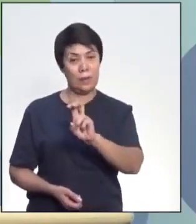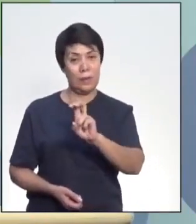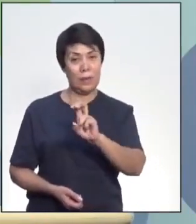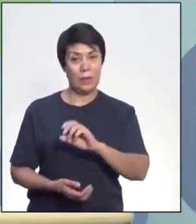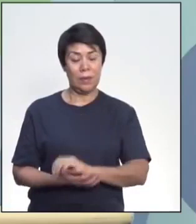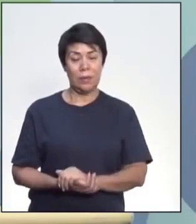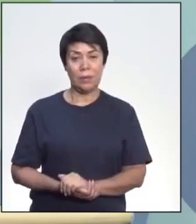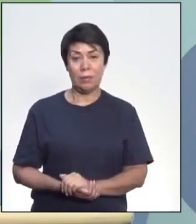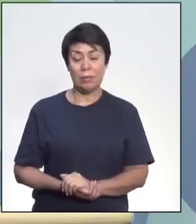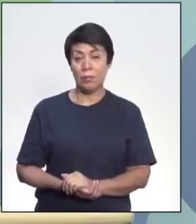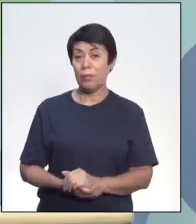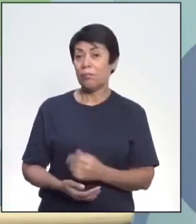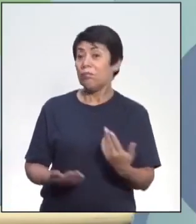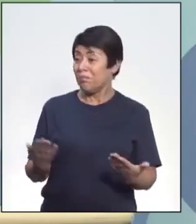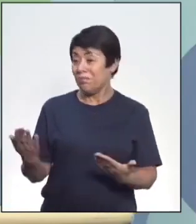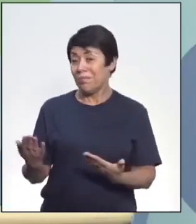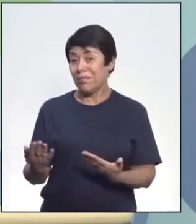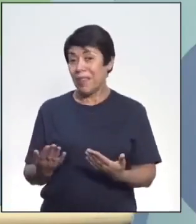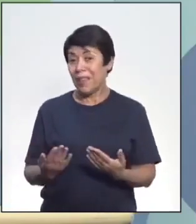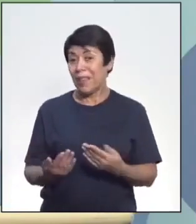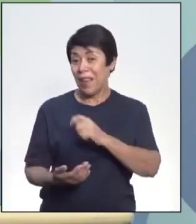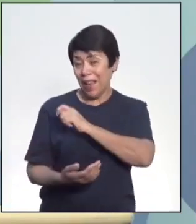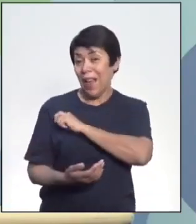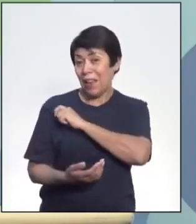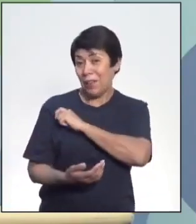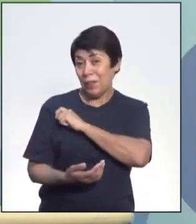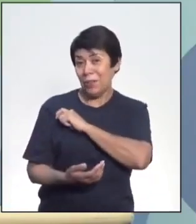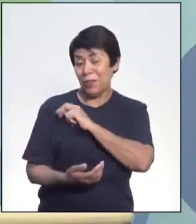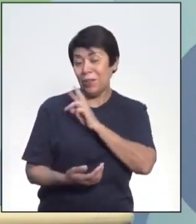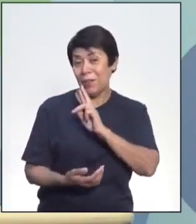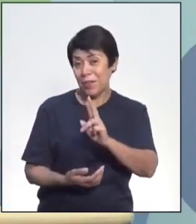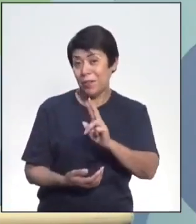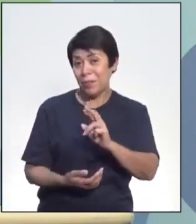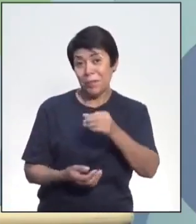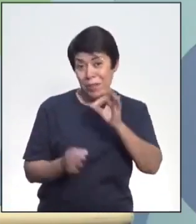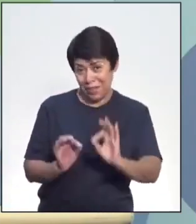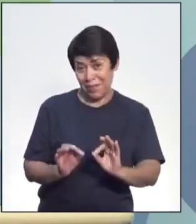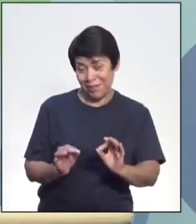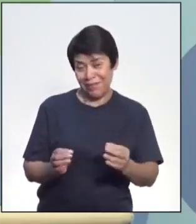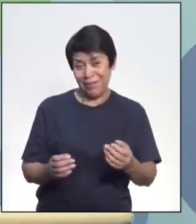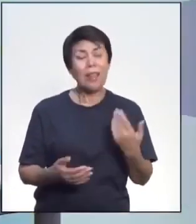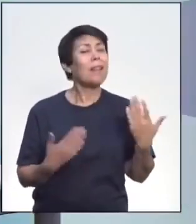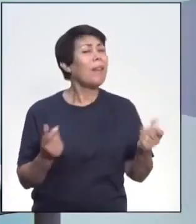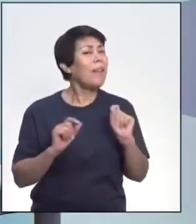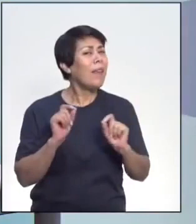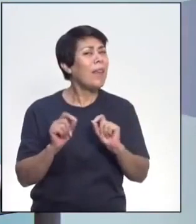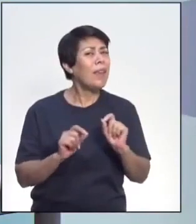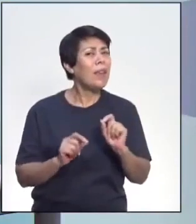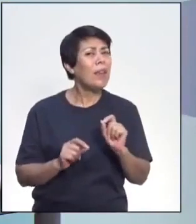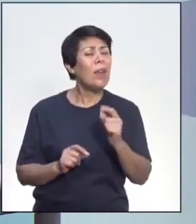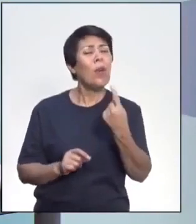1,5. Será que algum deles chegou próximo da resposta correta?